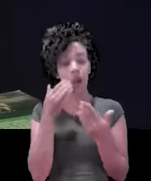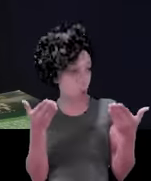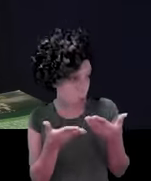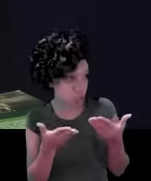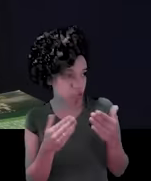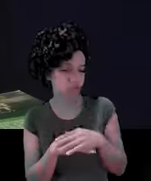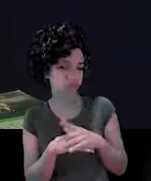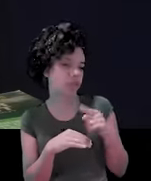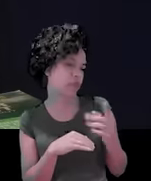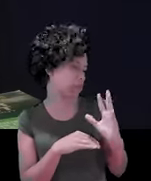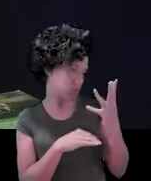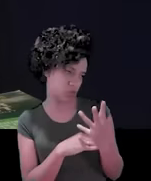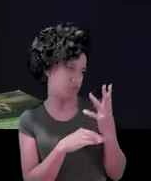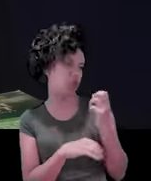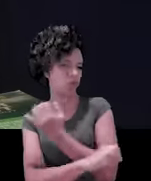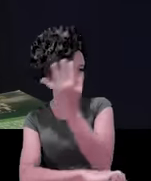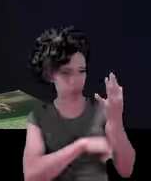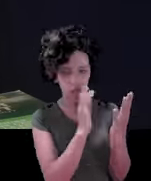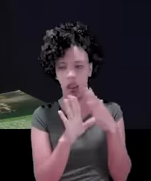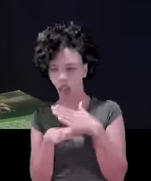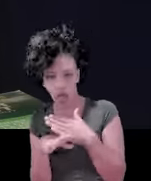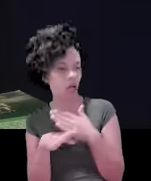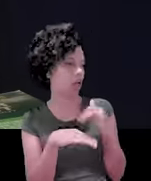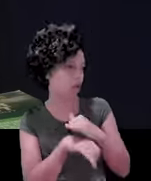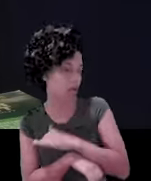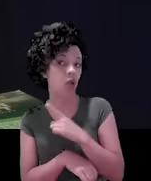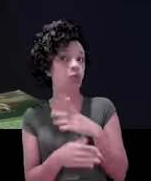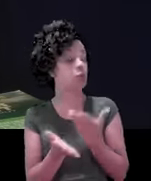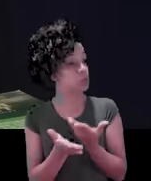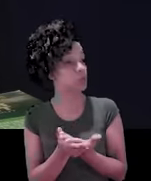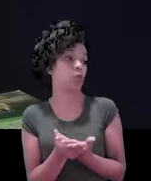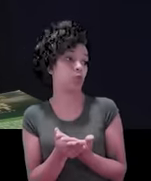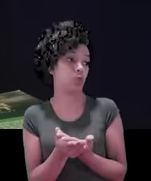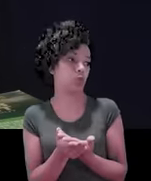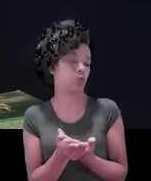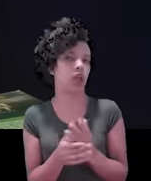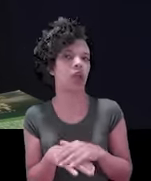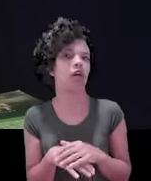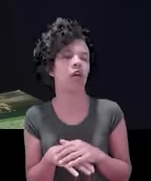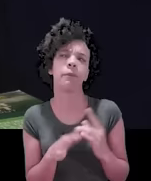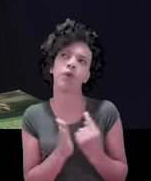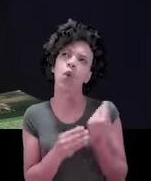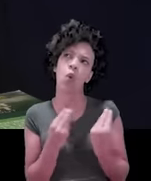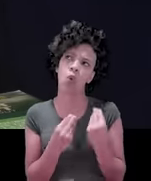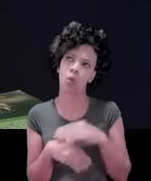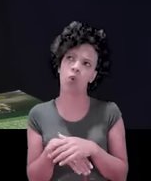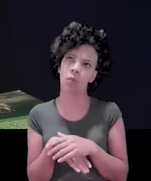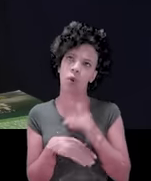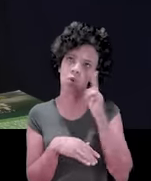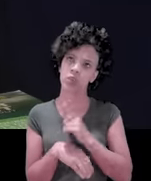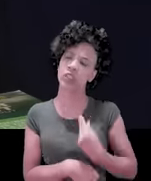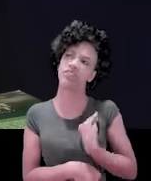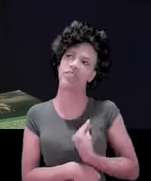hoje depois do que aconteceu comigo eu tenho estudado muito ele porque eu saí de lá fiz uma pergunta como que eu saí